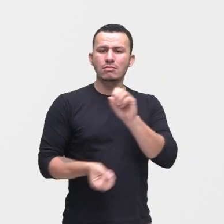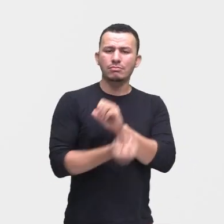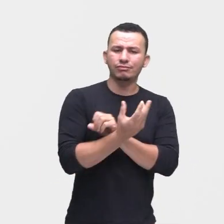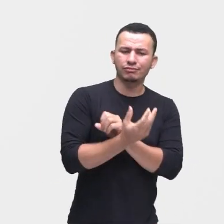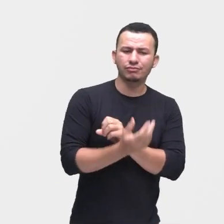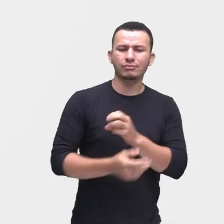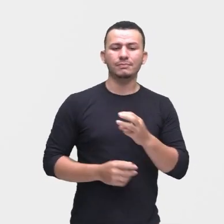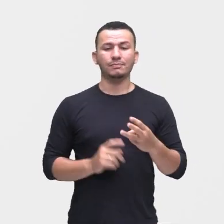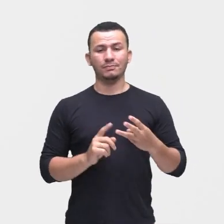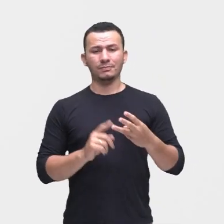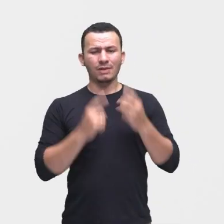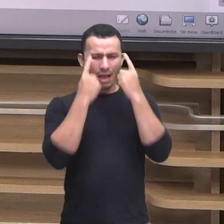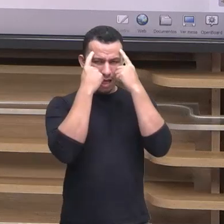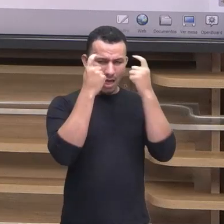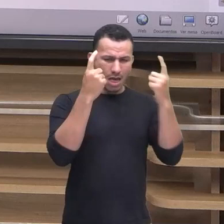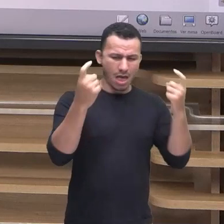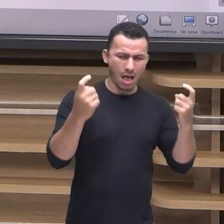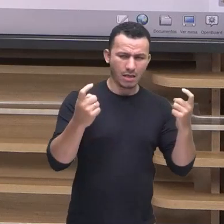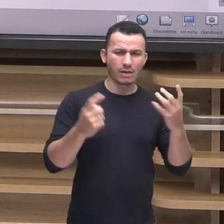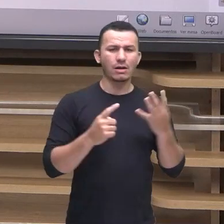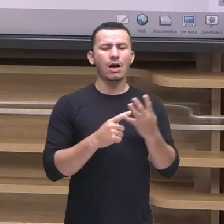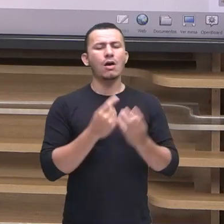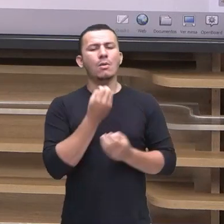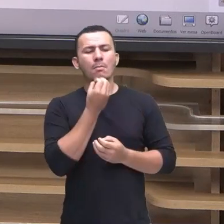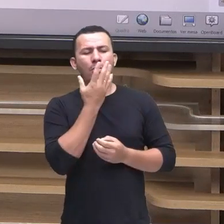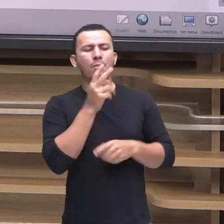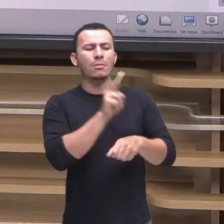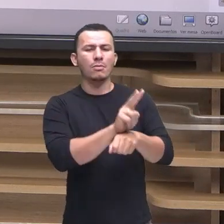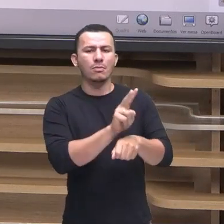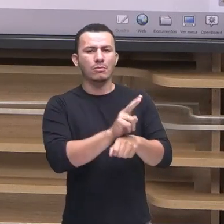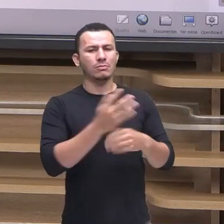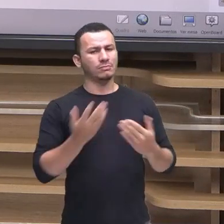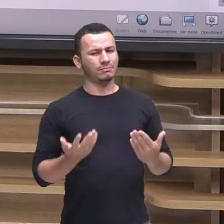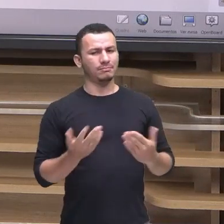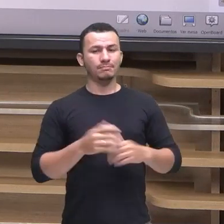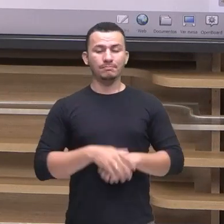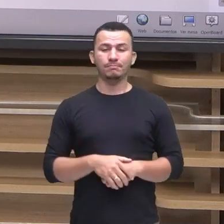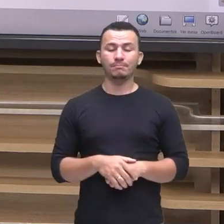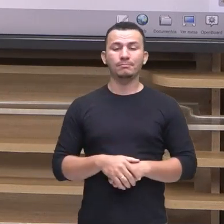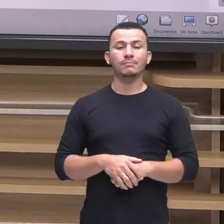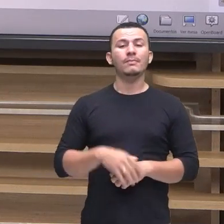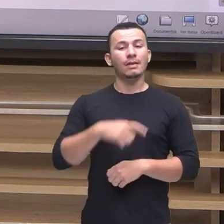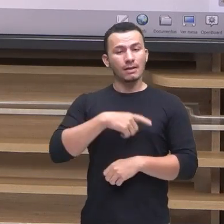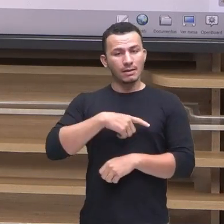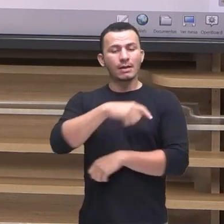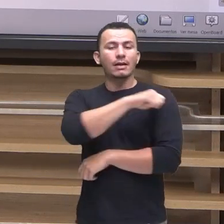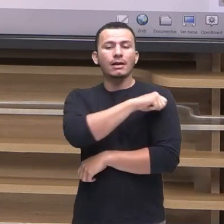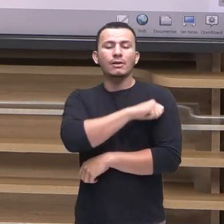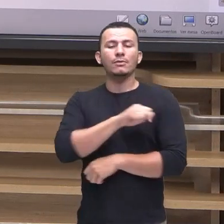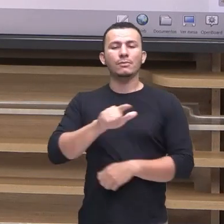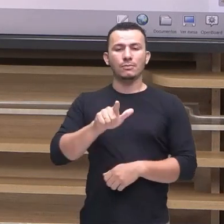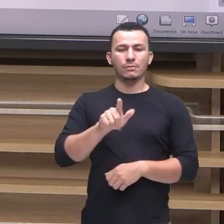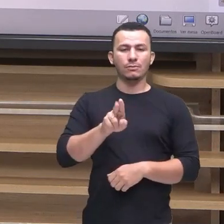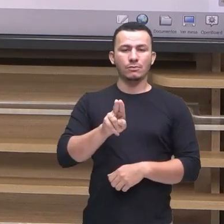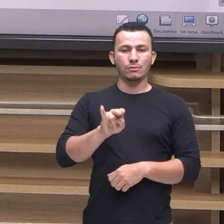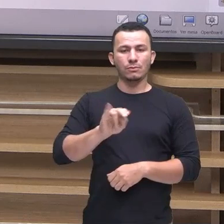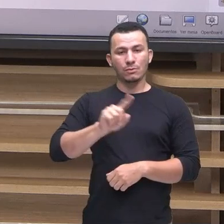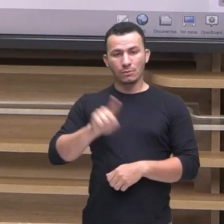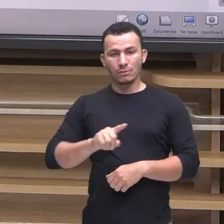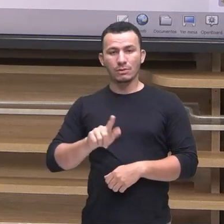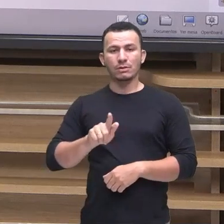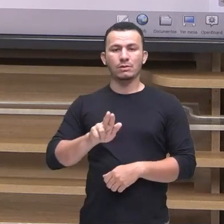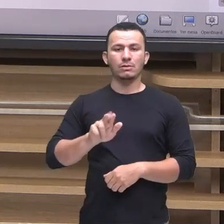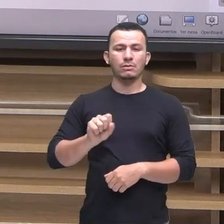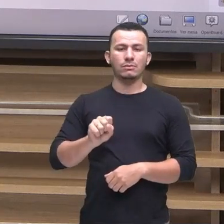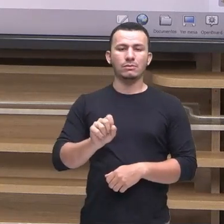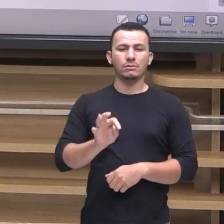D, boa ação? Então vamos lá, vamos ver aqui a resposta do Luiz Gustavo, que foi o primeiro aí a responder,